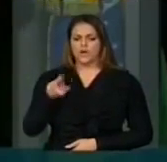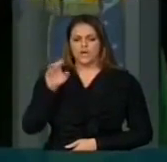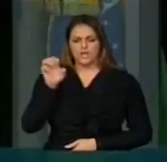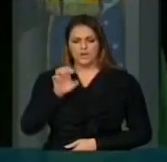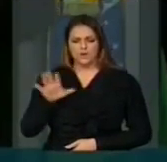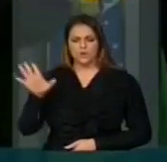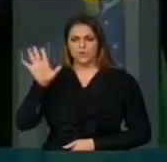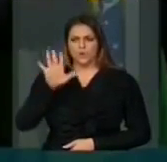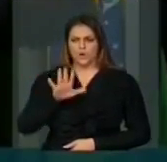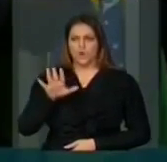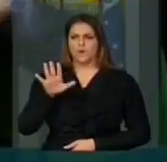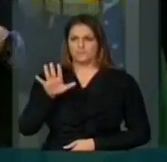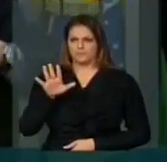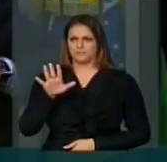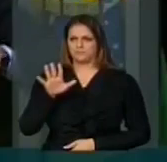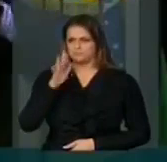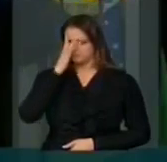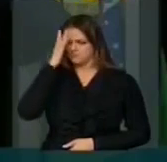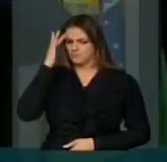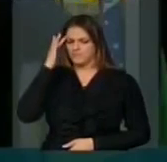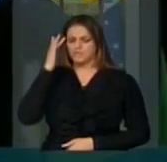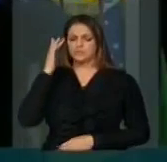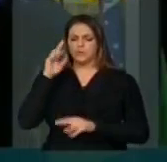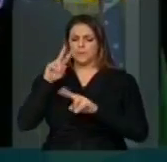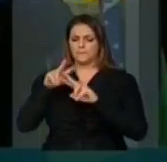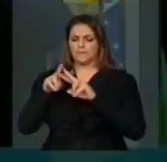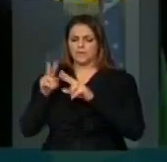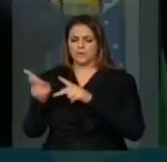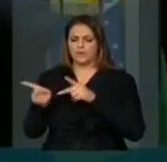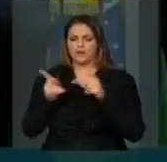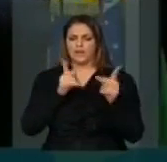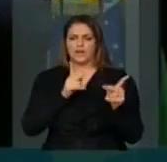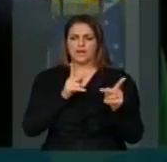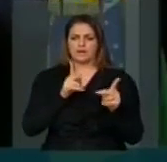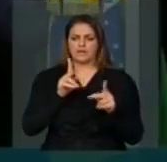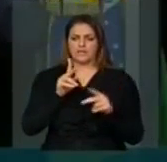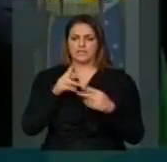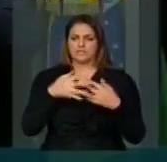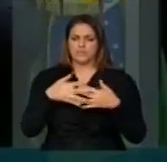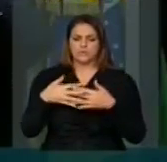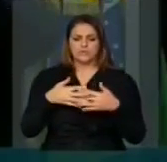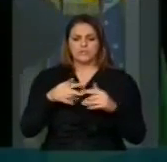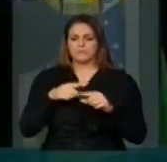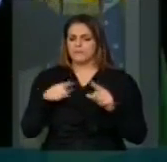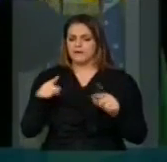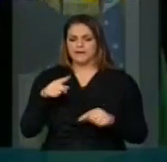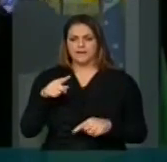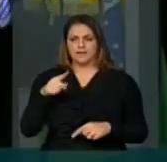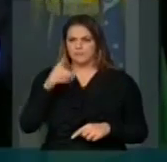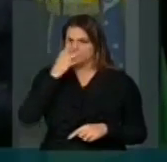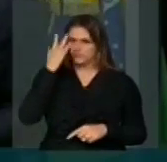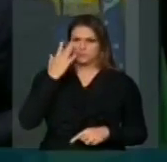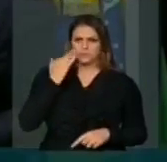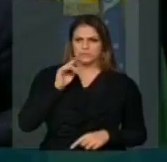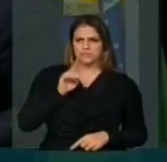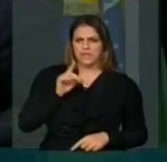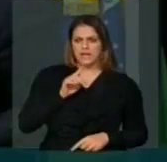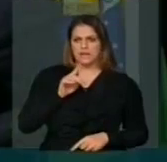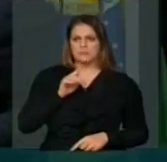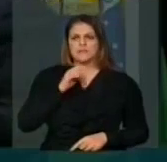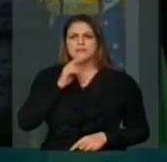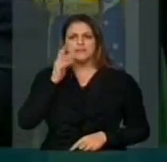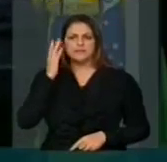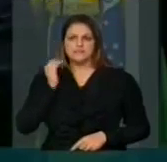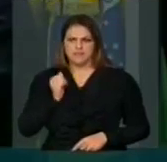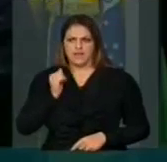levando presos para os Estados Unidos, sem conhecimento dos parlamentos e sem controle das áreas de direitos humanos? Se